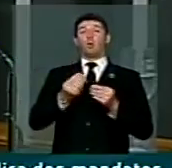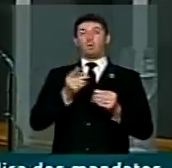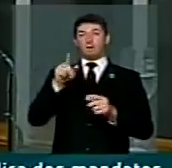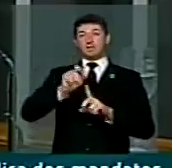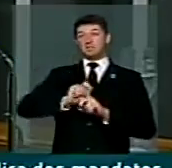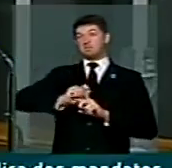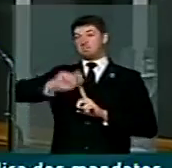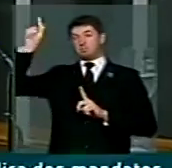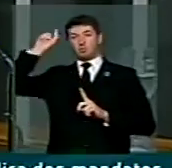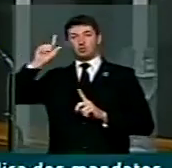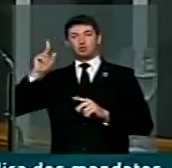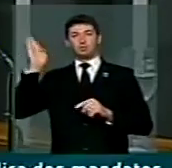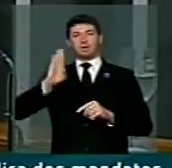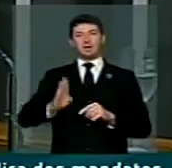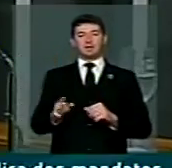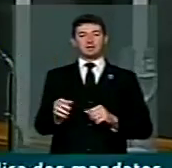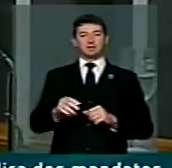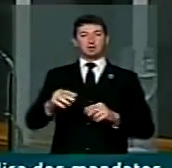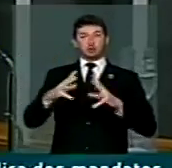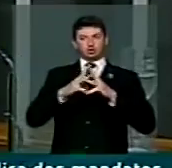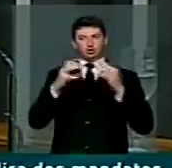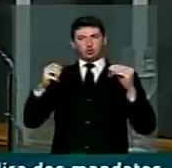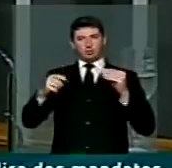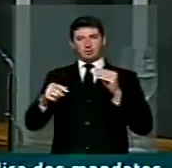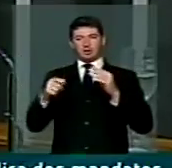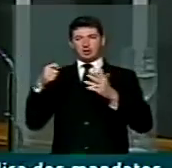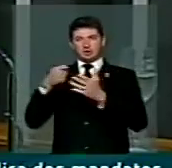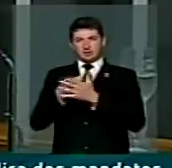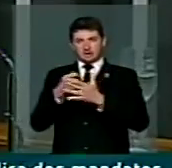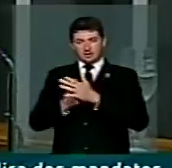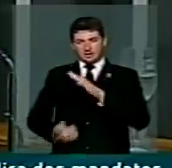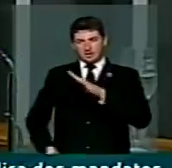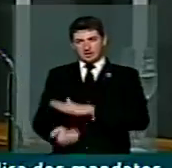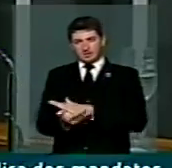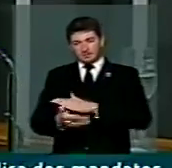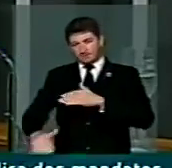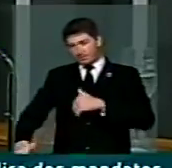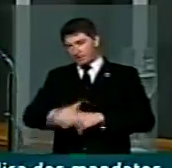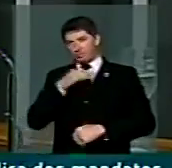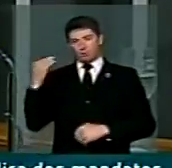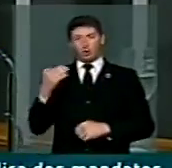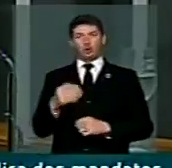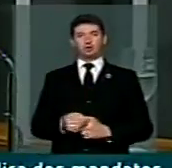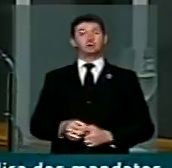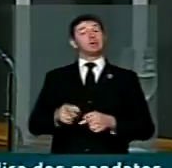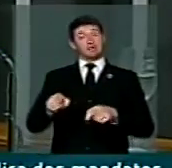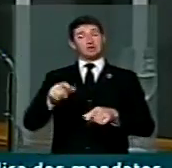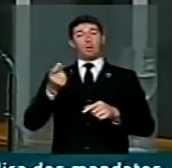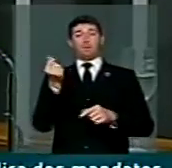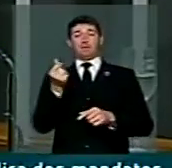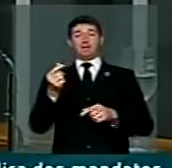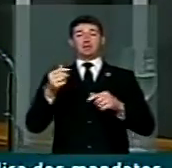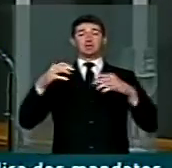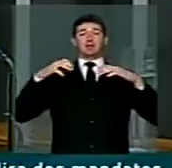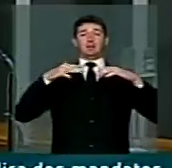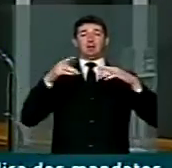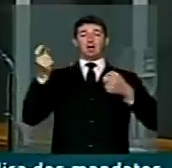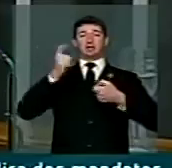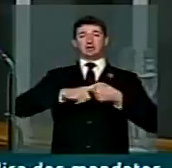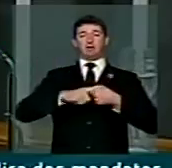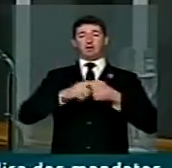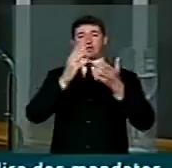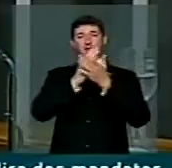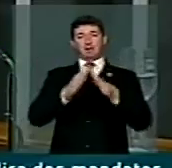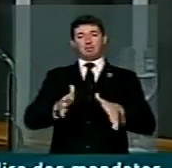tortura, desaparecimentos forçados e morte, o fim da ditadura e a volta da democracia que